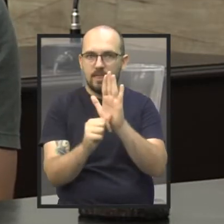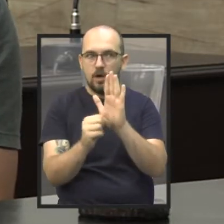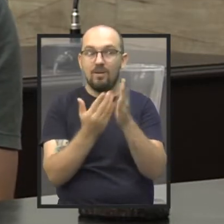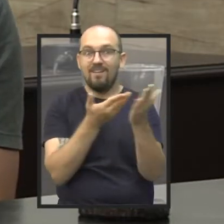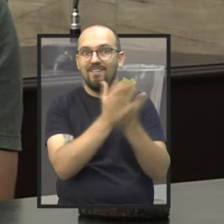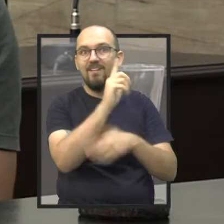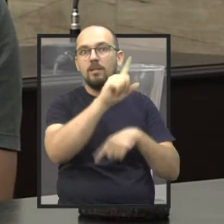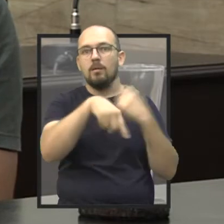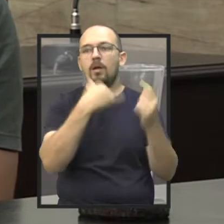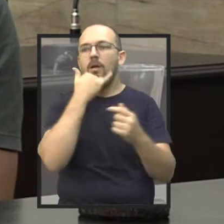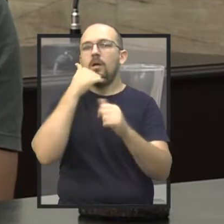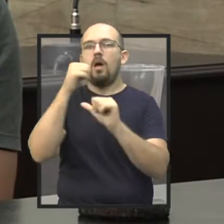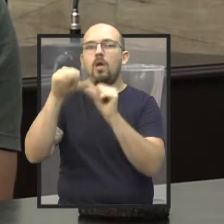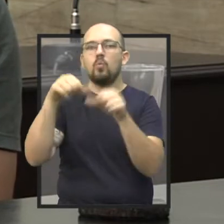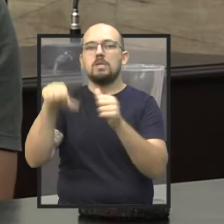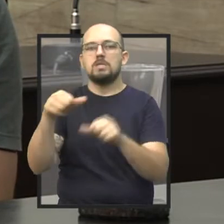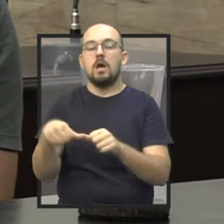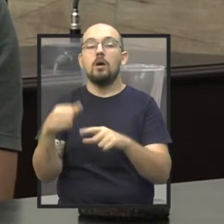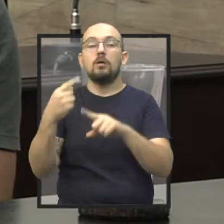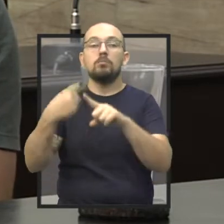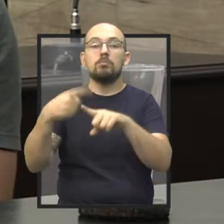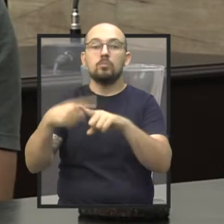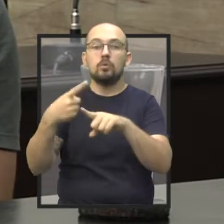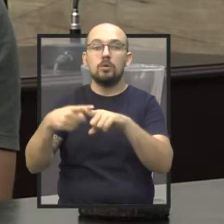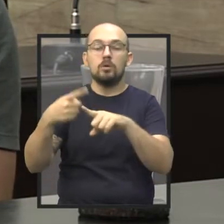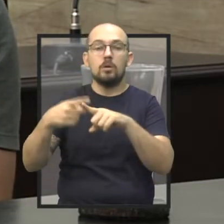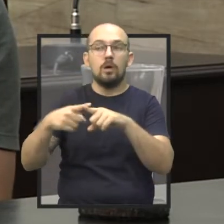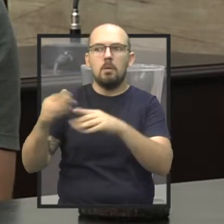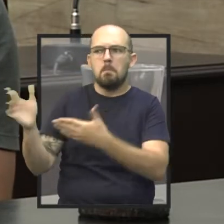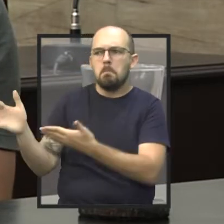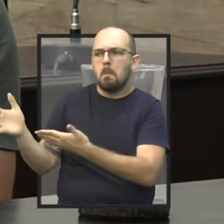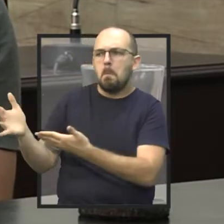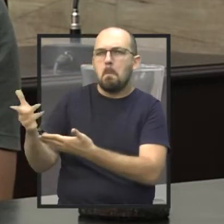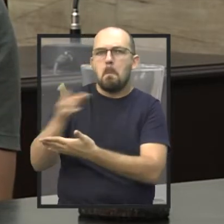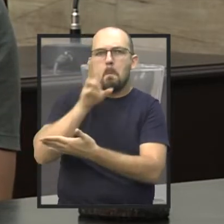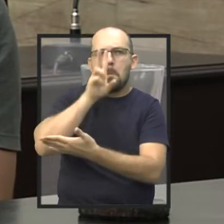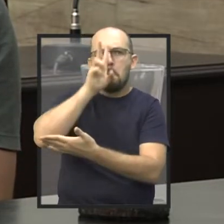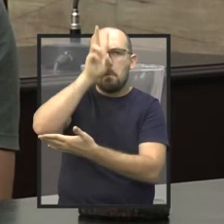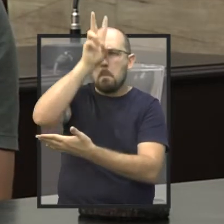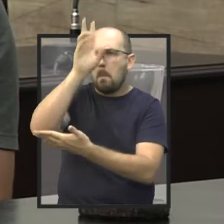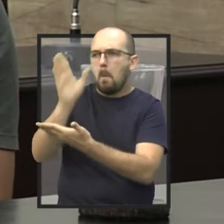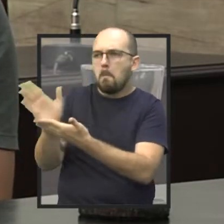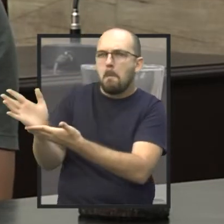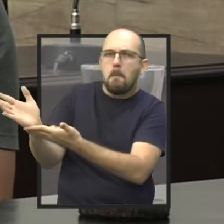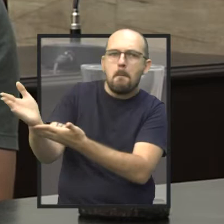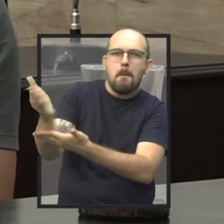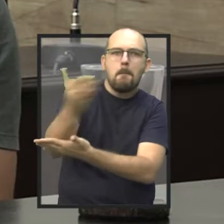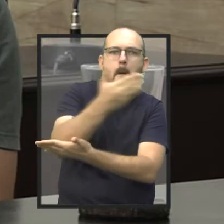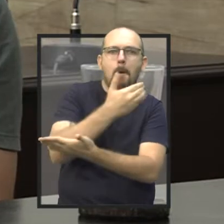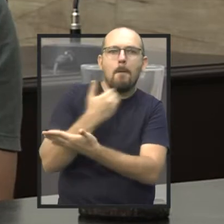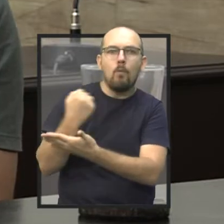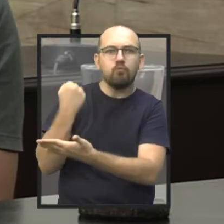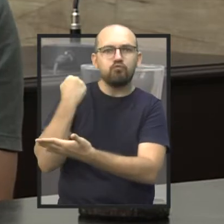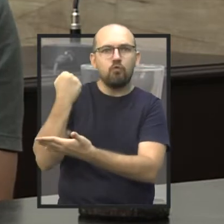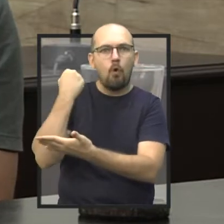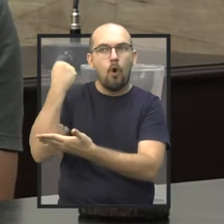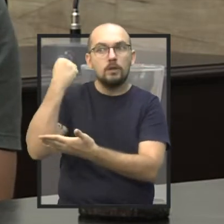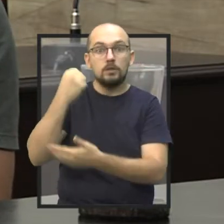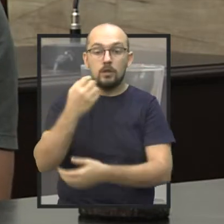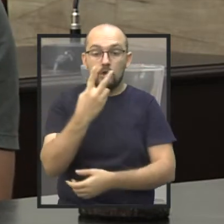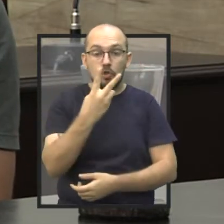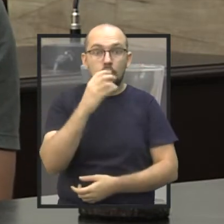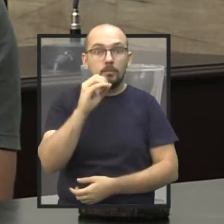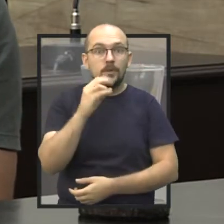atualizá-la, por conta dos altos rendimentos, da alta arrecadação que a Prefeitura tem recebido. Foi